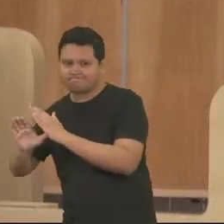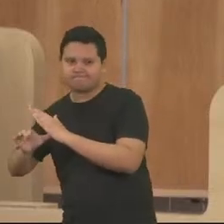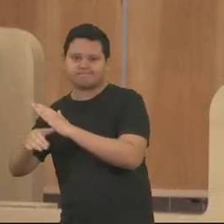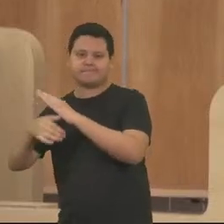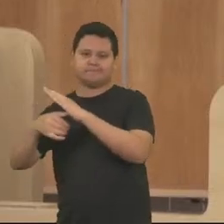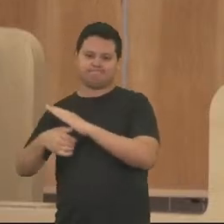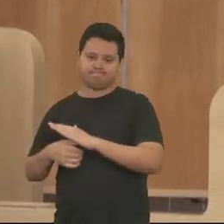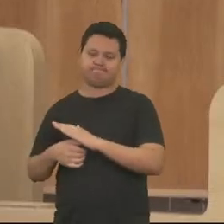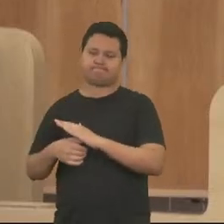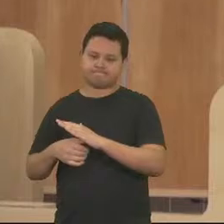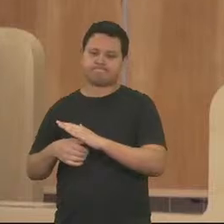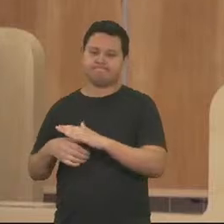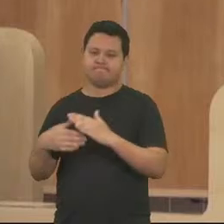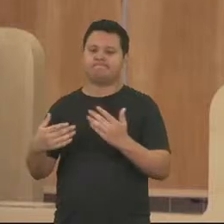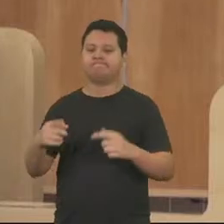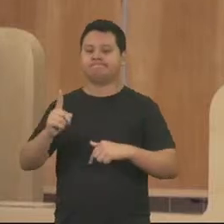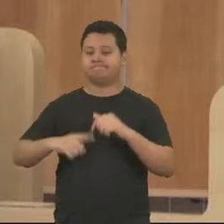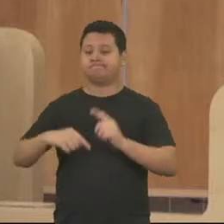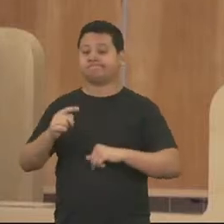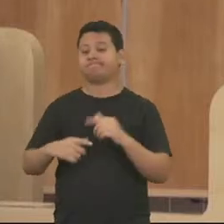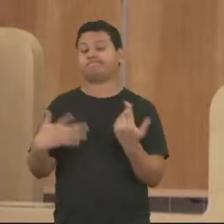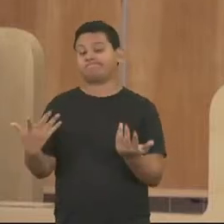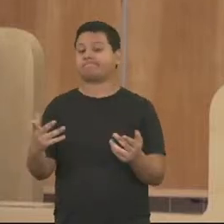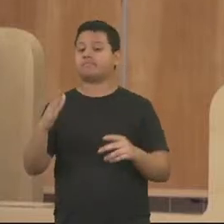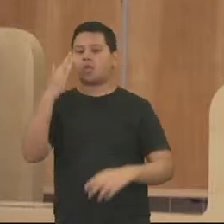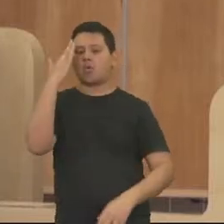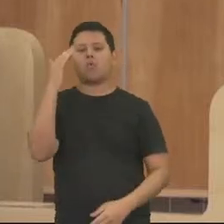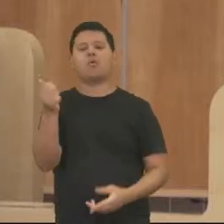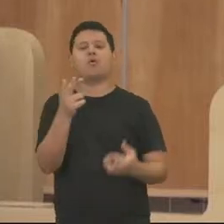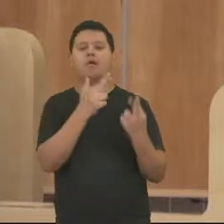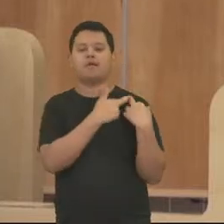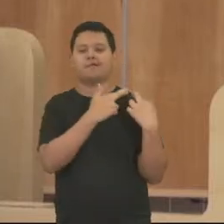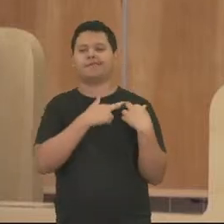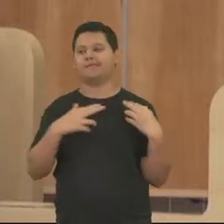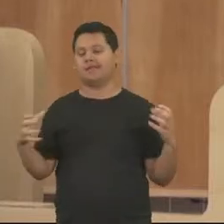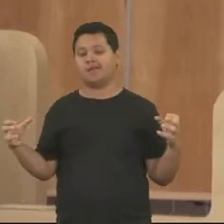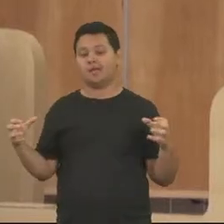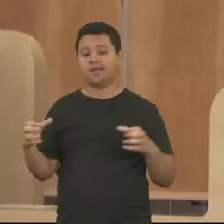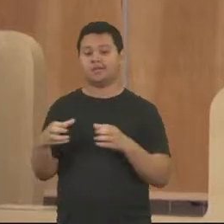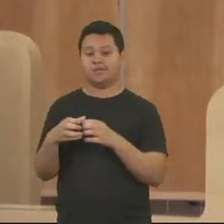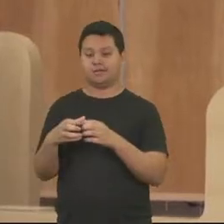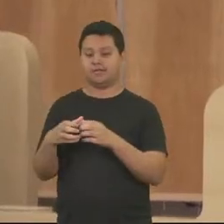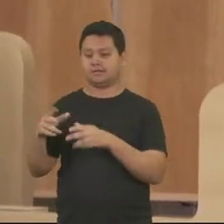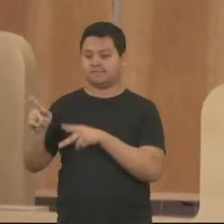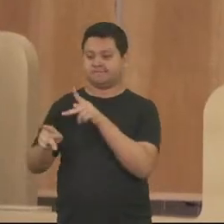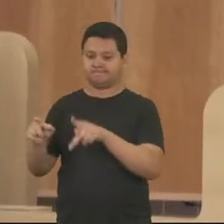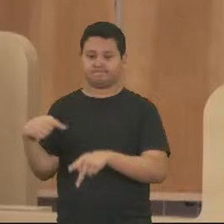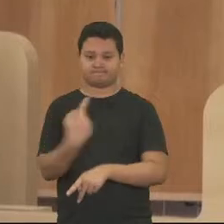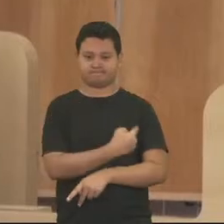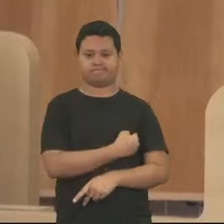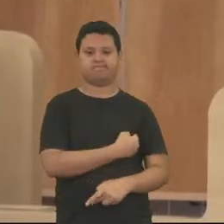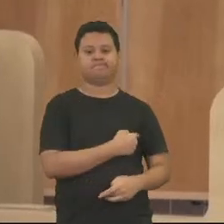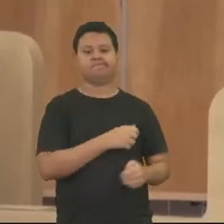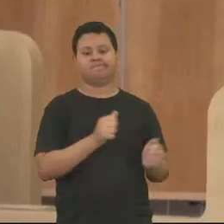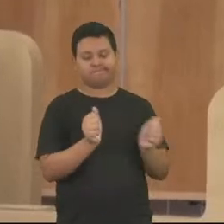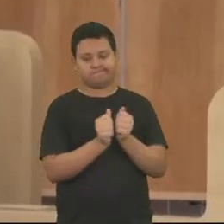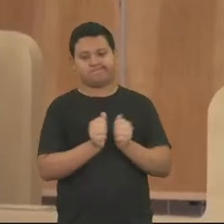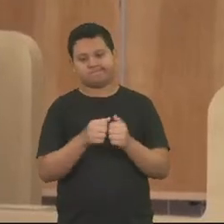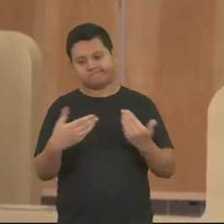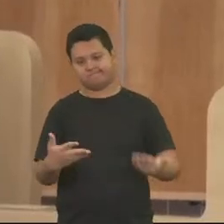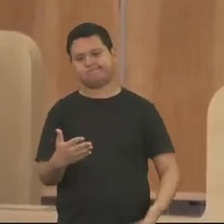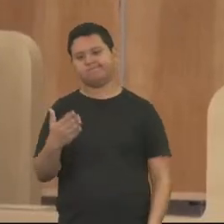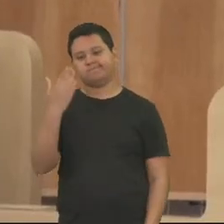E aí, logicamente que é uma responsabilidade compartilhada, até porque a gente pode colocar em pauta aqui